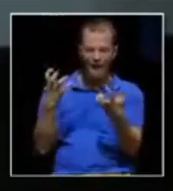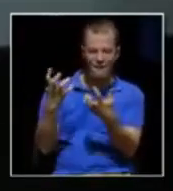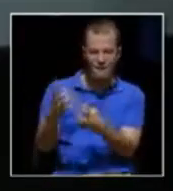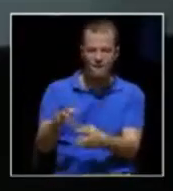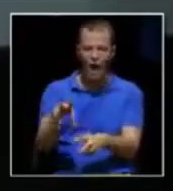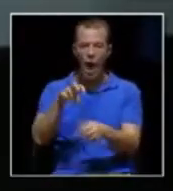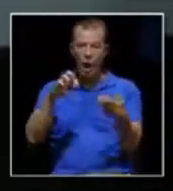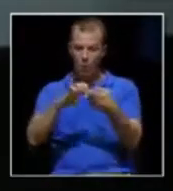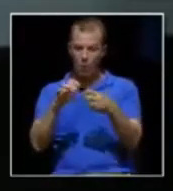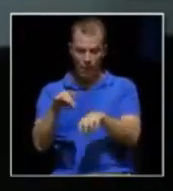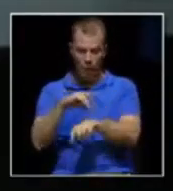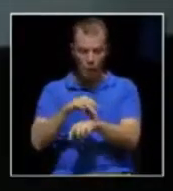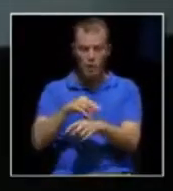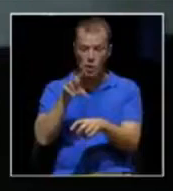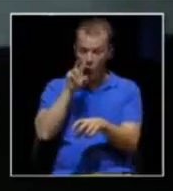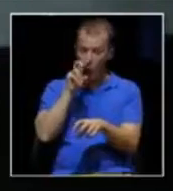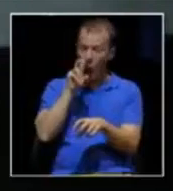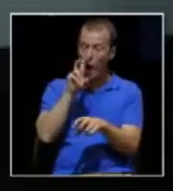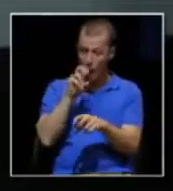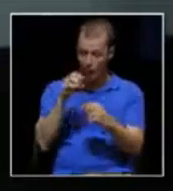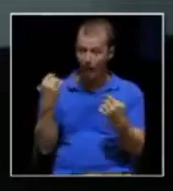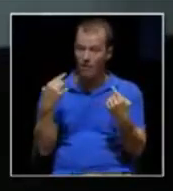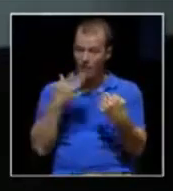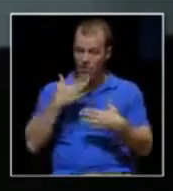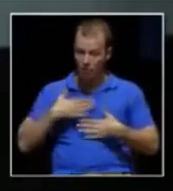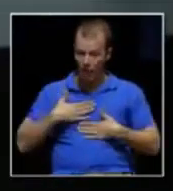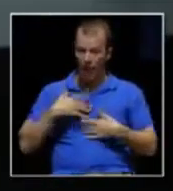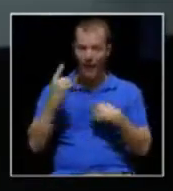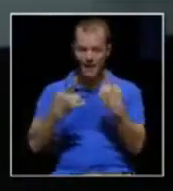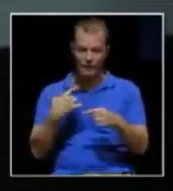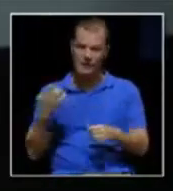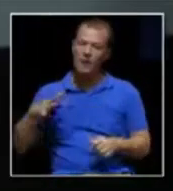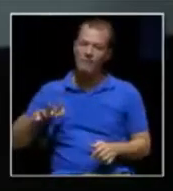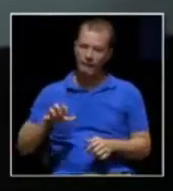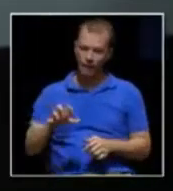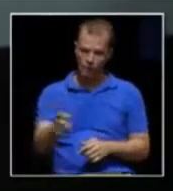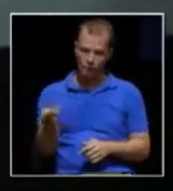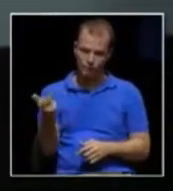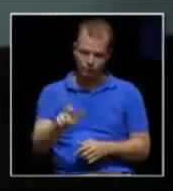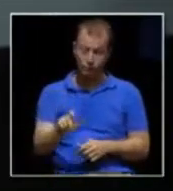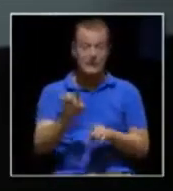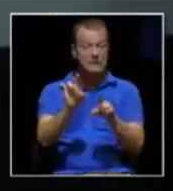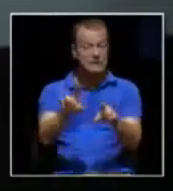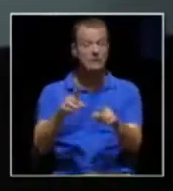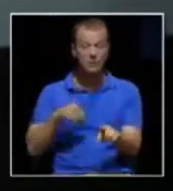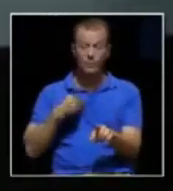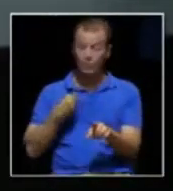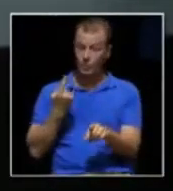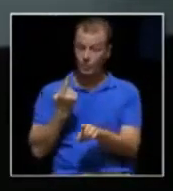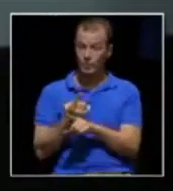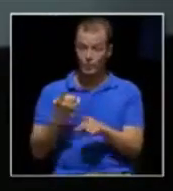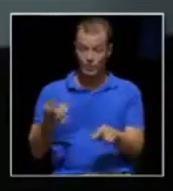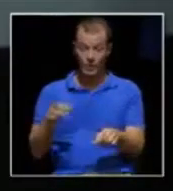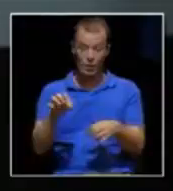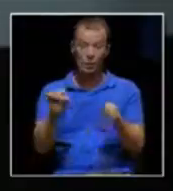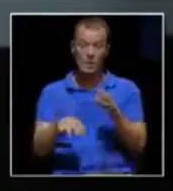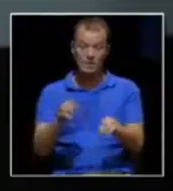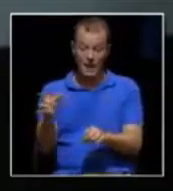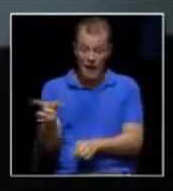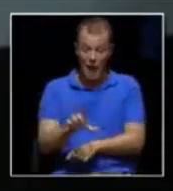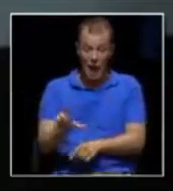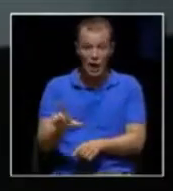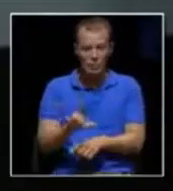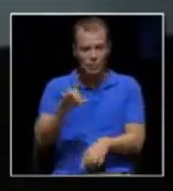foro respiratório e, em situações mais graves, até cancro. Perante isto, é preocupante o que se passa em Lisboa em relação